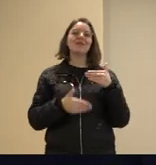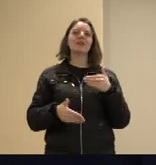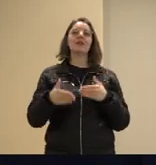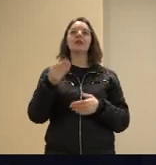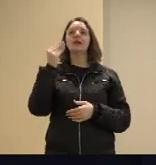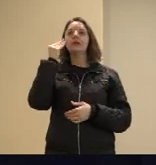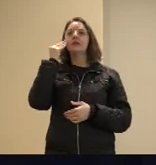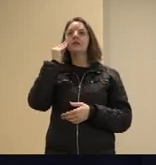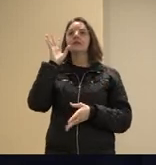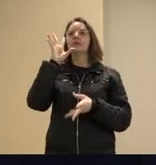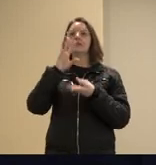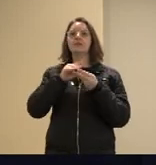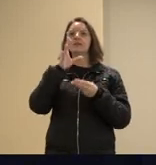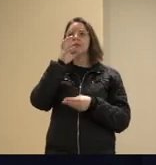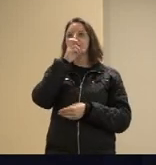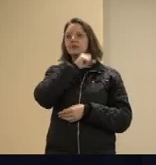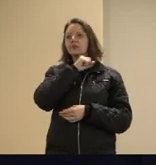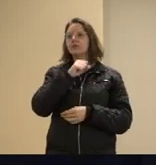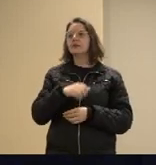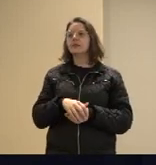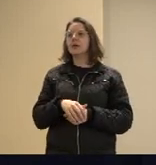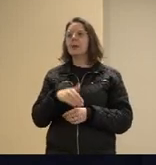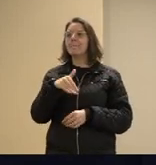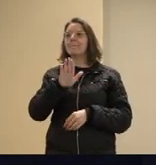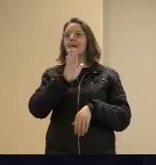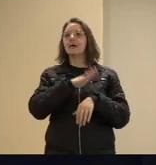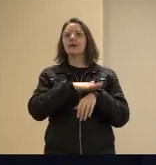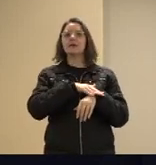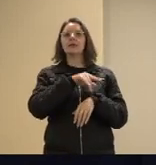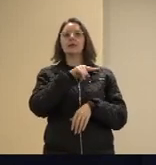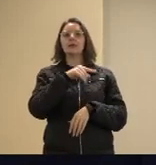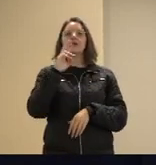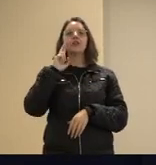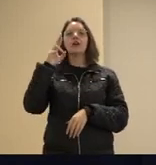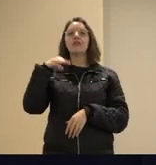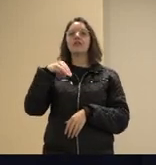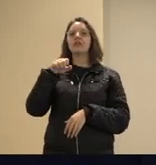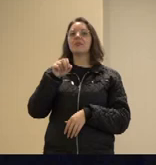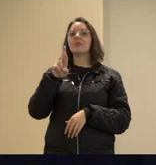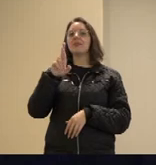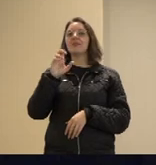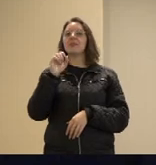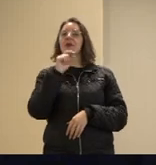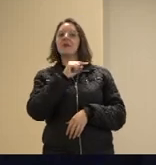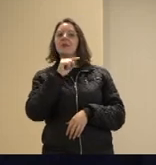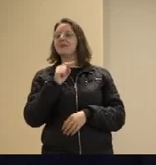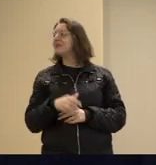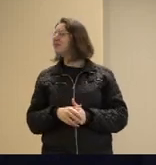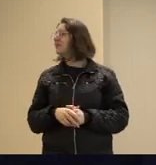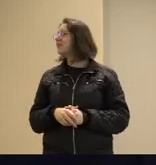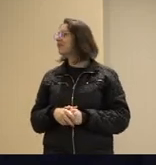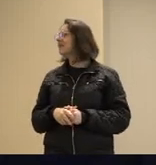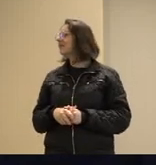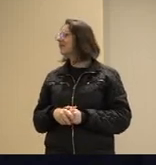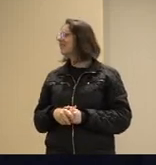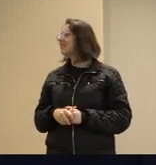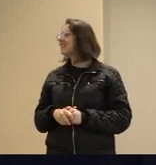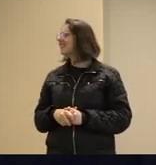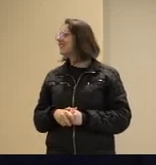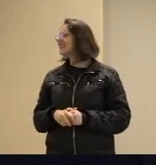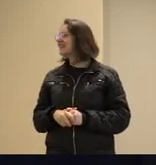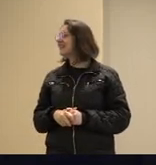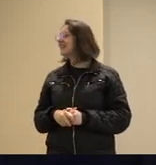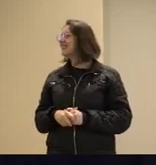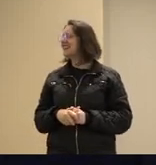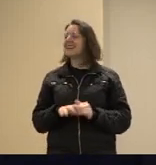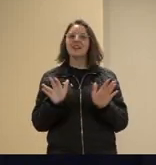falar, ser bem rápido e deixar mais tempo de fala para o meu chefe. Então, o seguinte. Ele disse que não é, mas